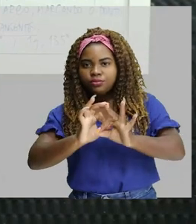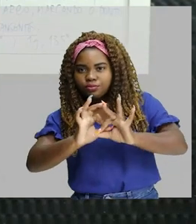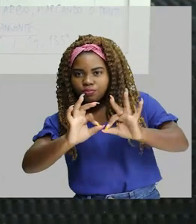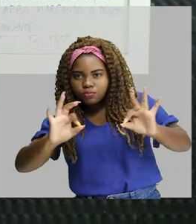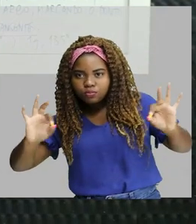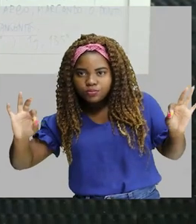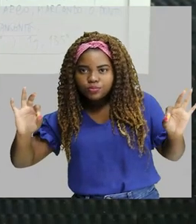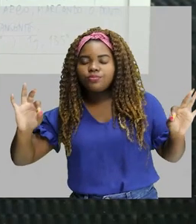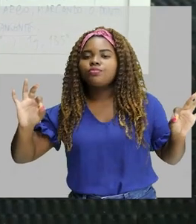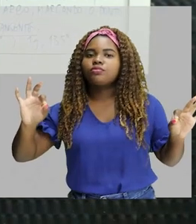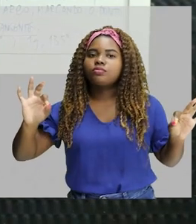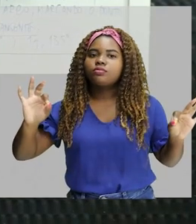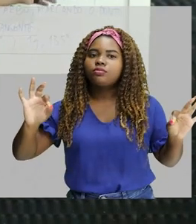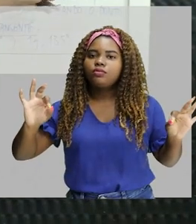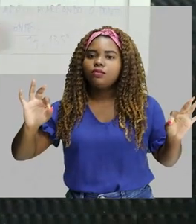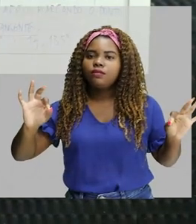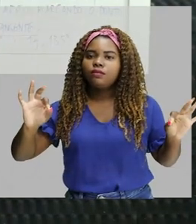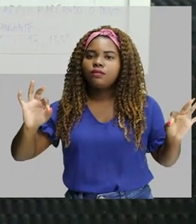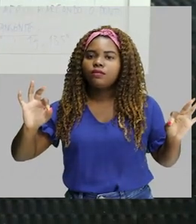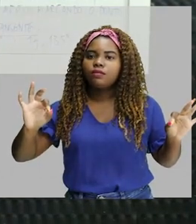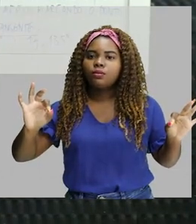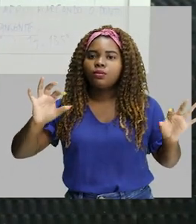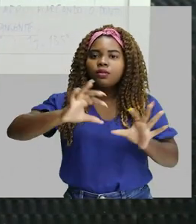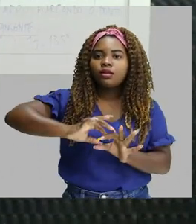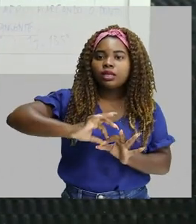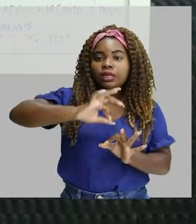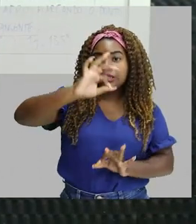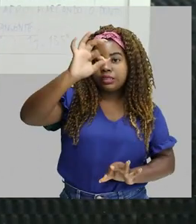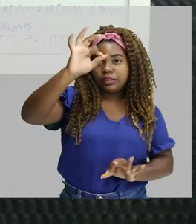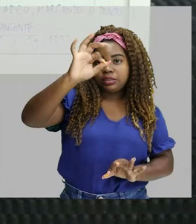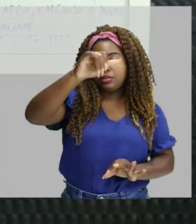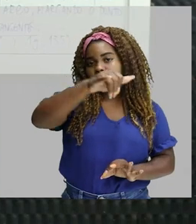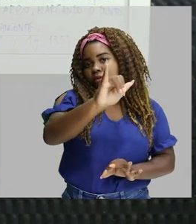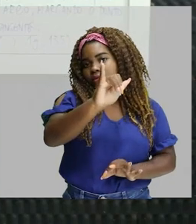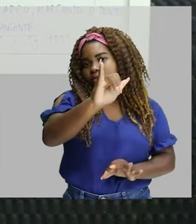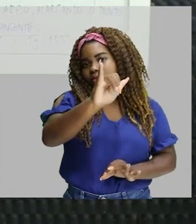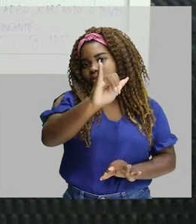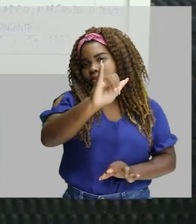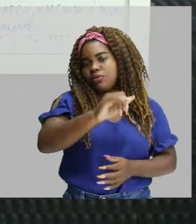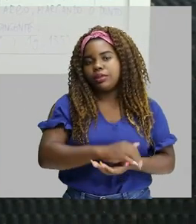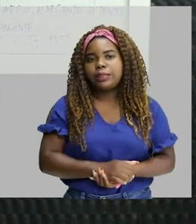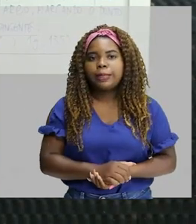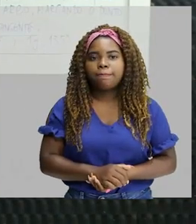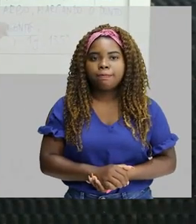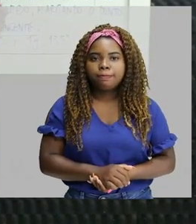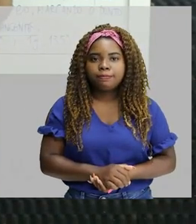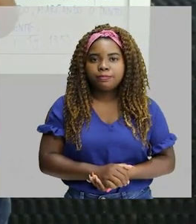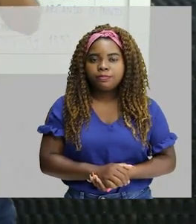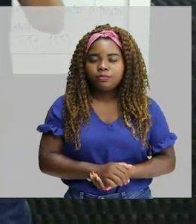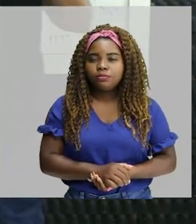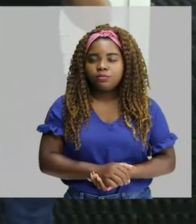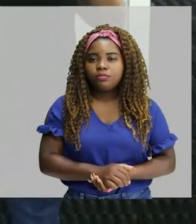uma reta que ela é paralela ao eixo Y ela é paralela ao eixo Y passando pelo um ponto a